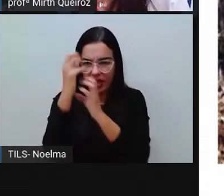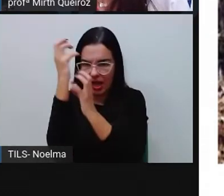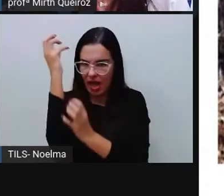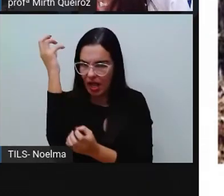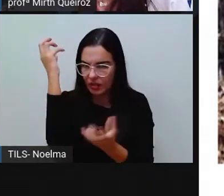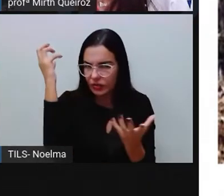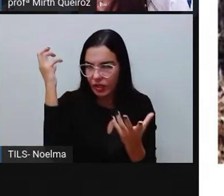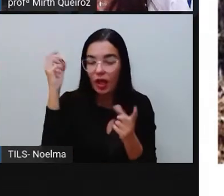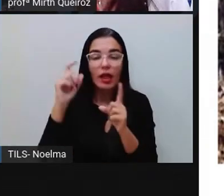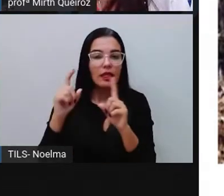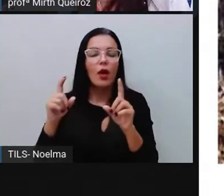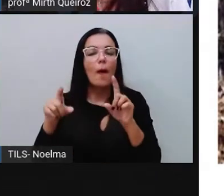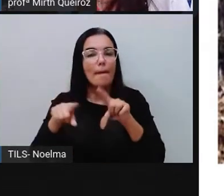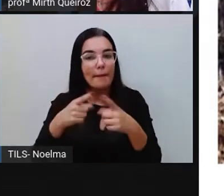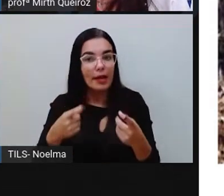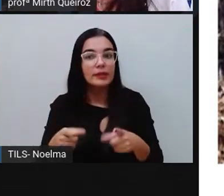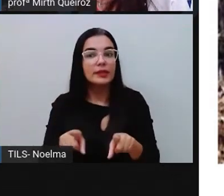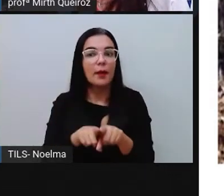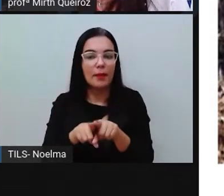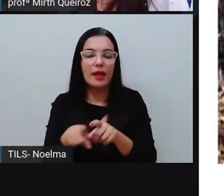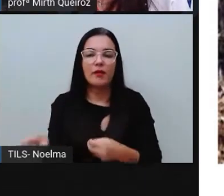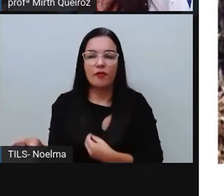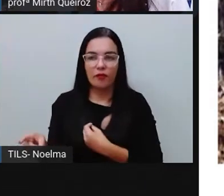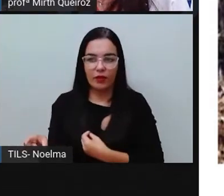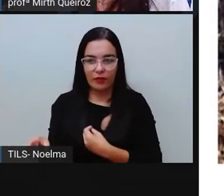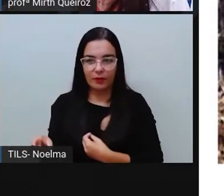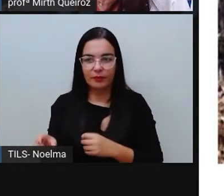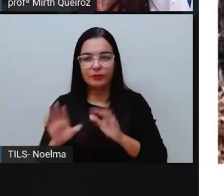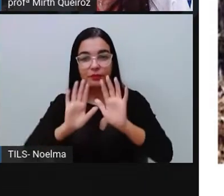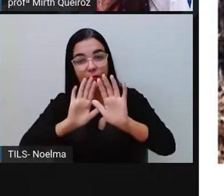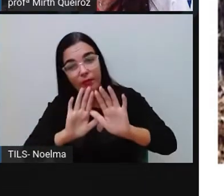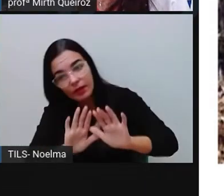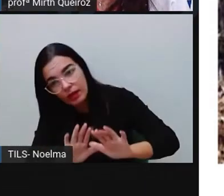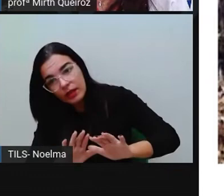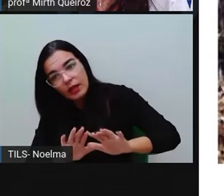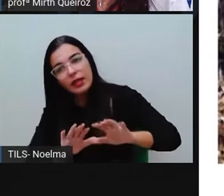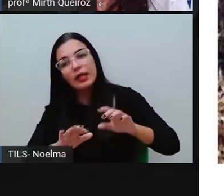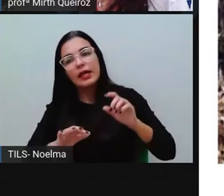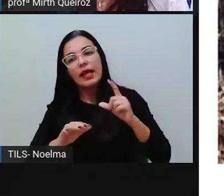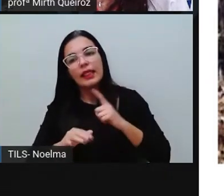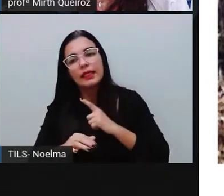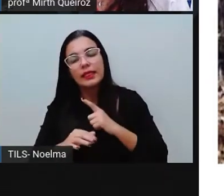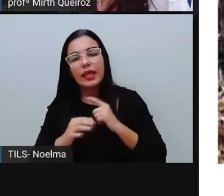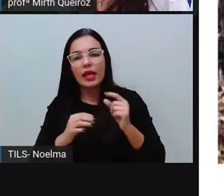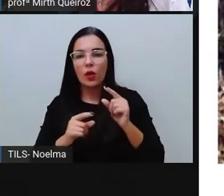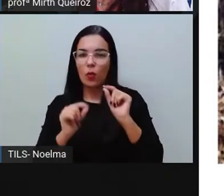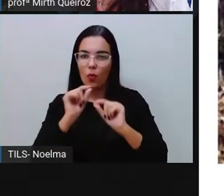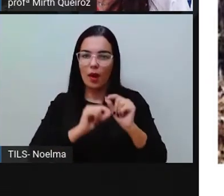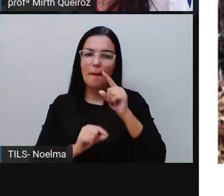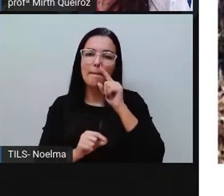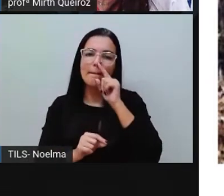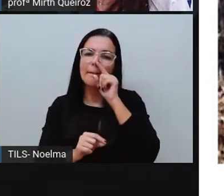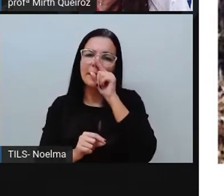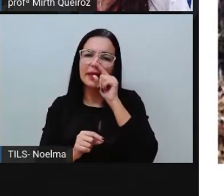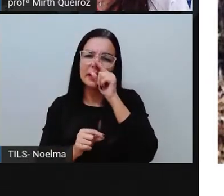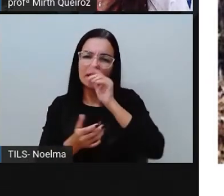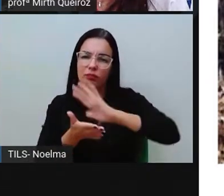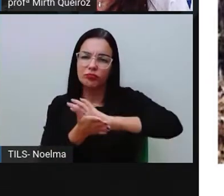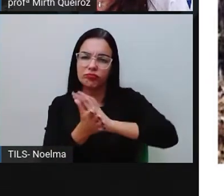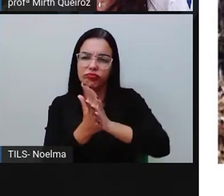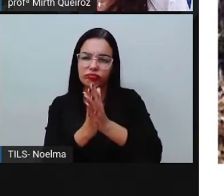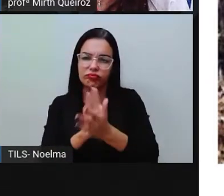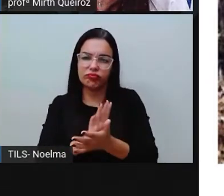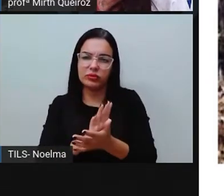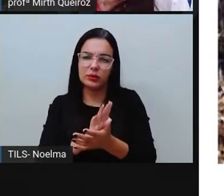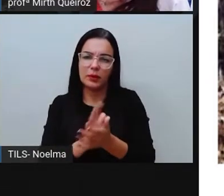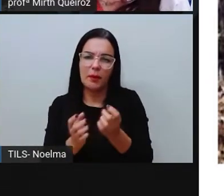Caatinga, certo, gente? Na Caatinga, o animal é considerado em perigo de extinção, apesar de não ser